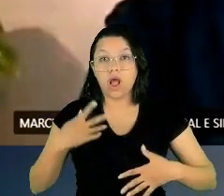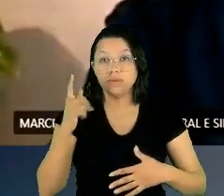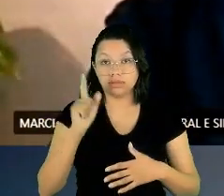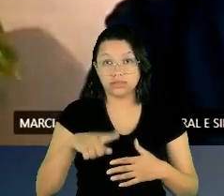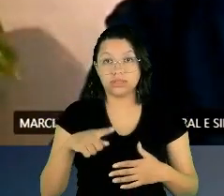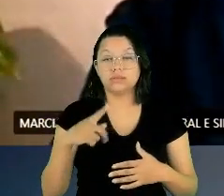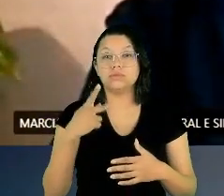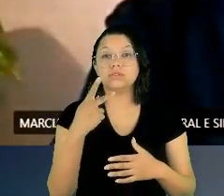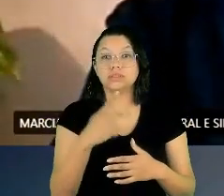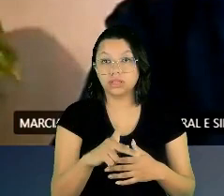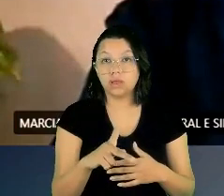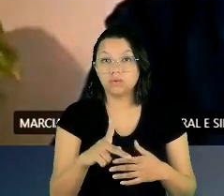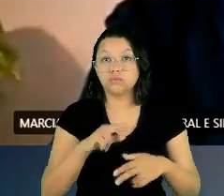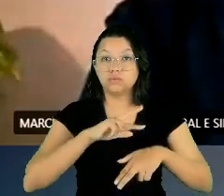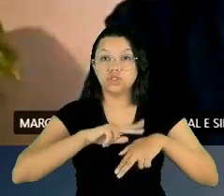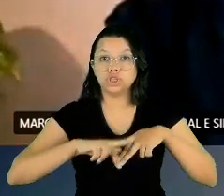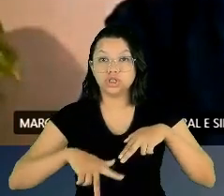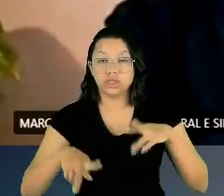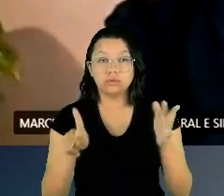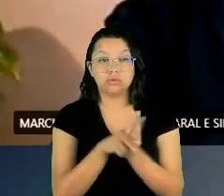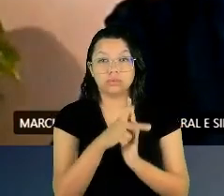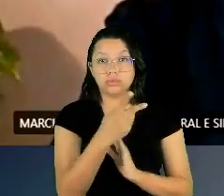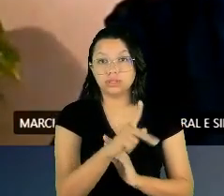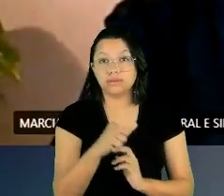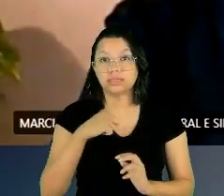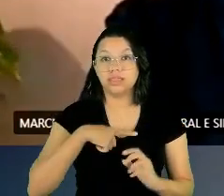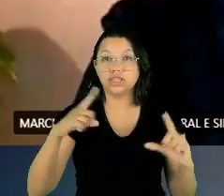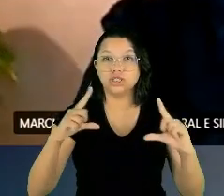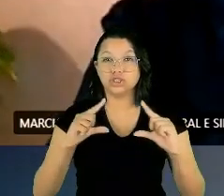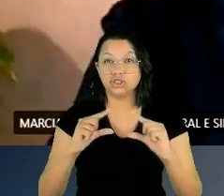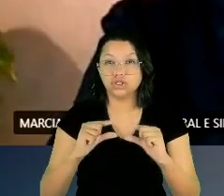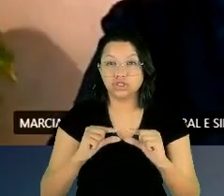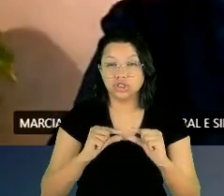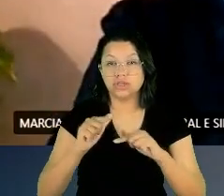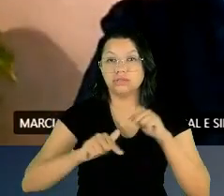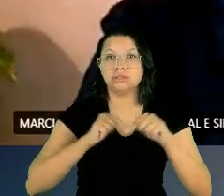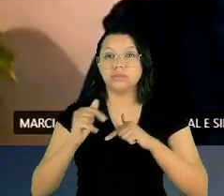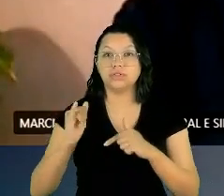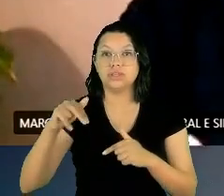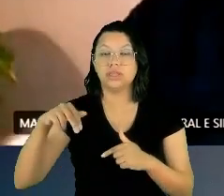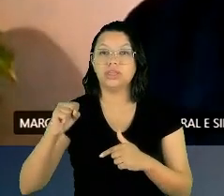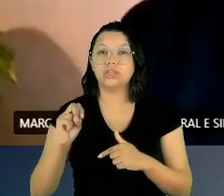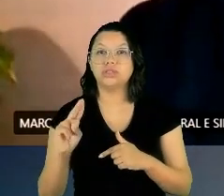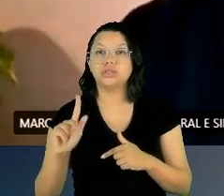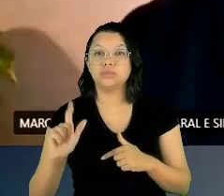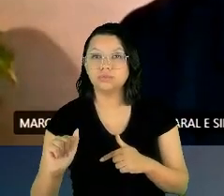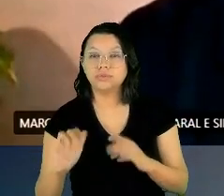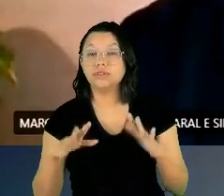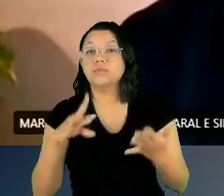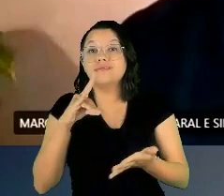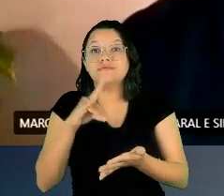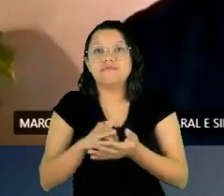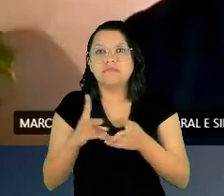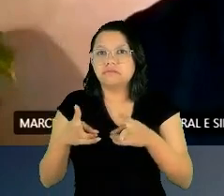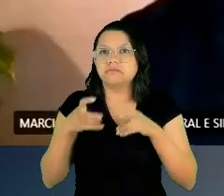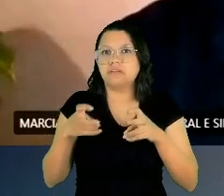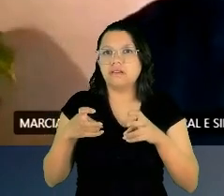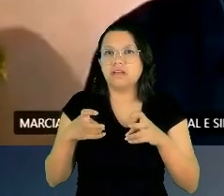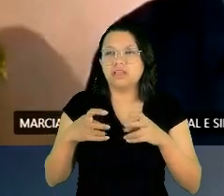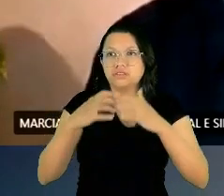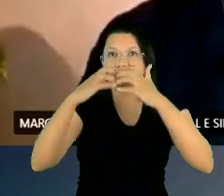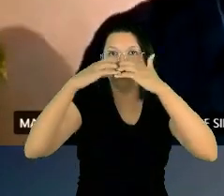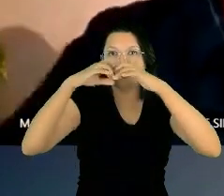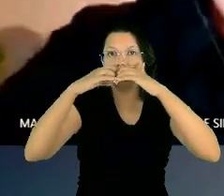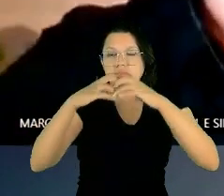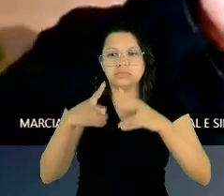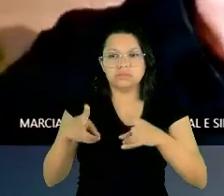corpo como sendo seu, ou seja, não reconhecem o gênero como sendo seu, têm baixa atividade da ínsula. Então, de fato,